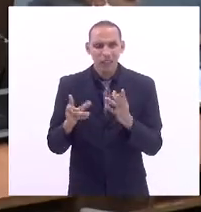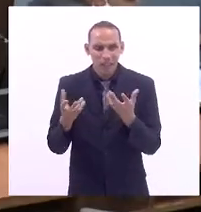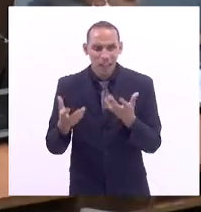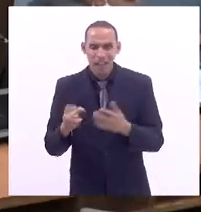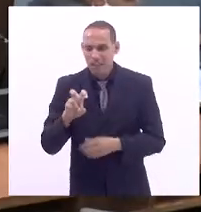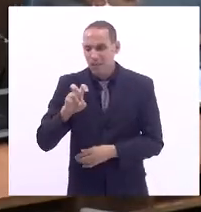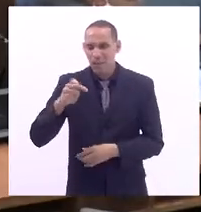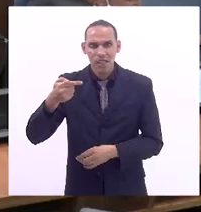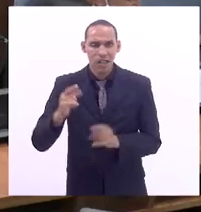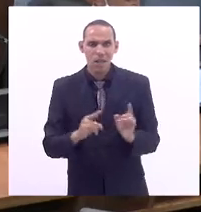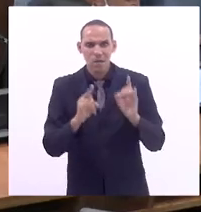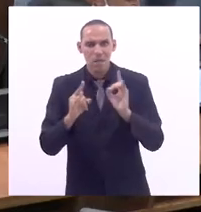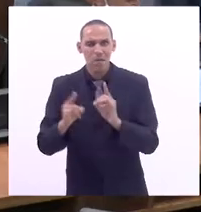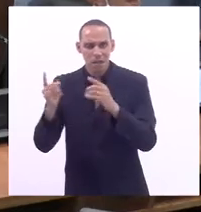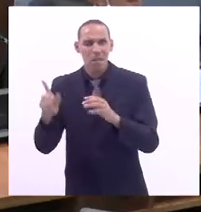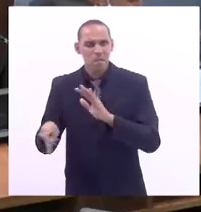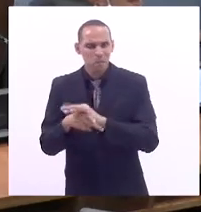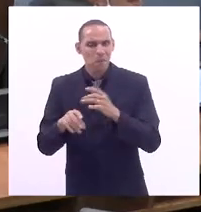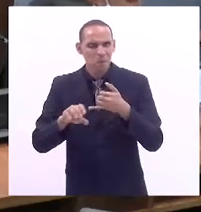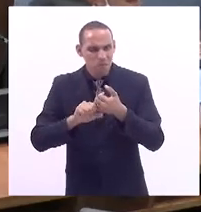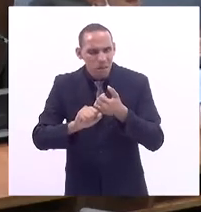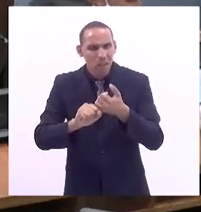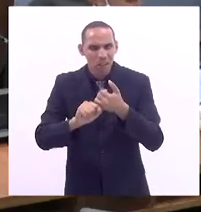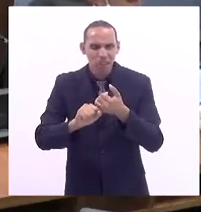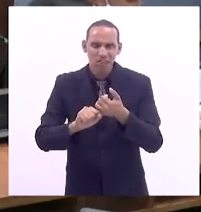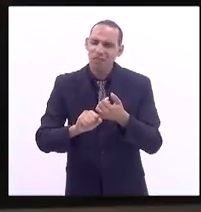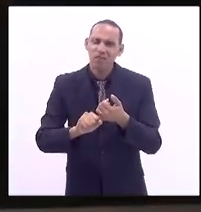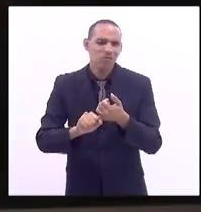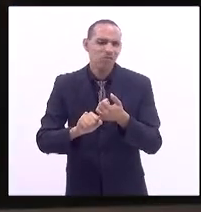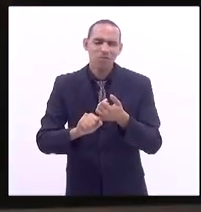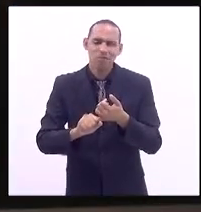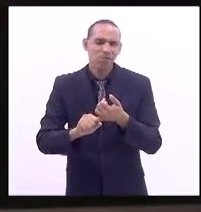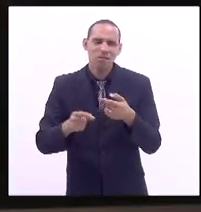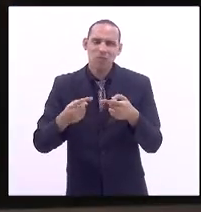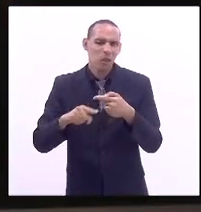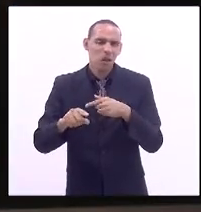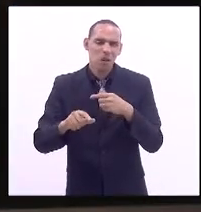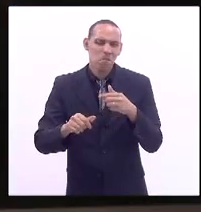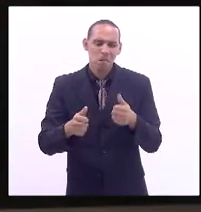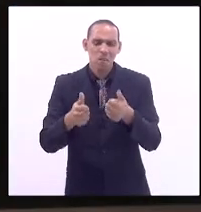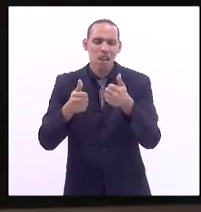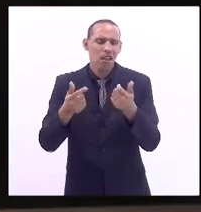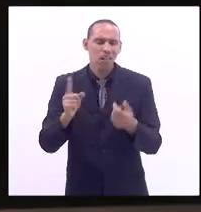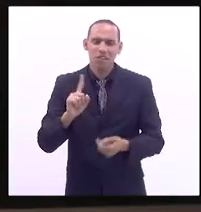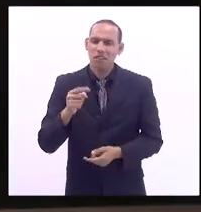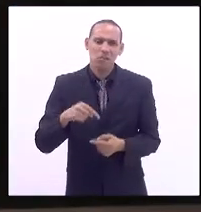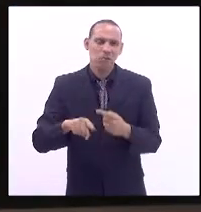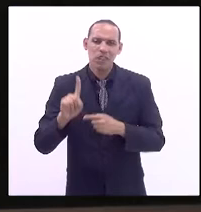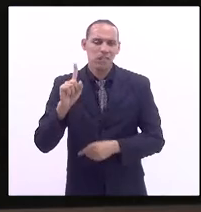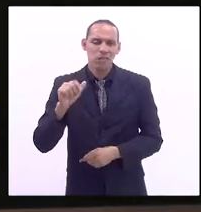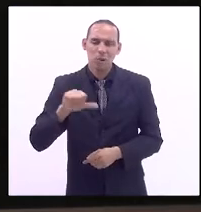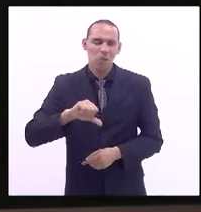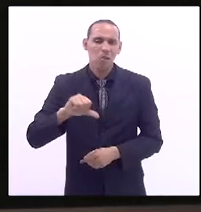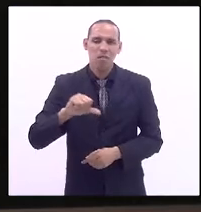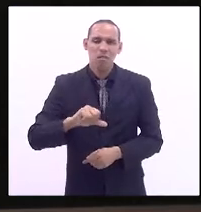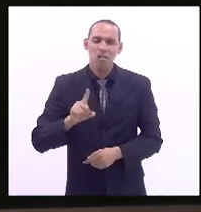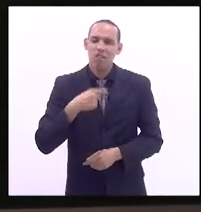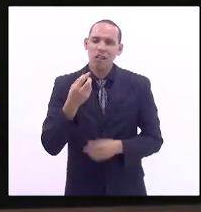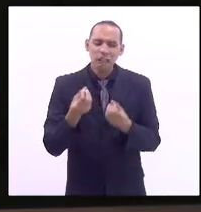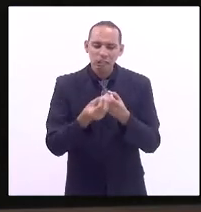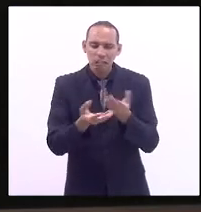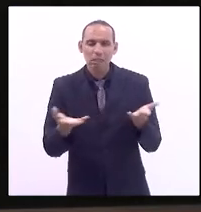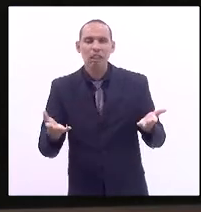57 móveis patrimônio é um desserviço né que a gente Garanta moradia adequada